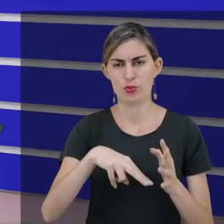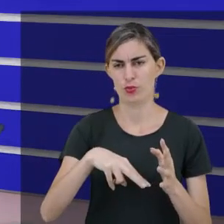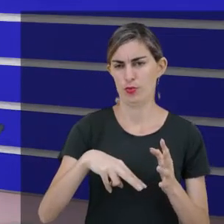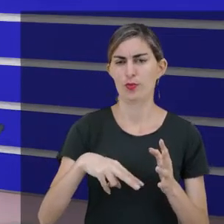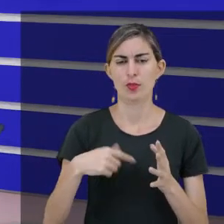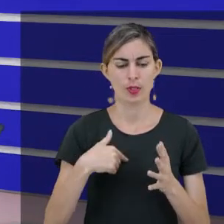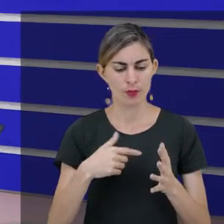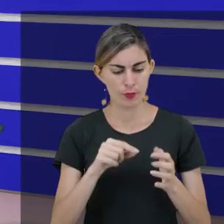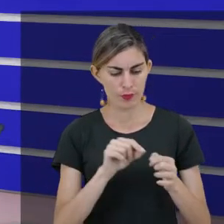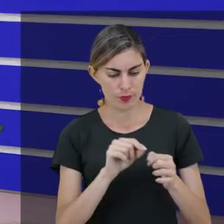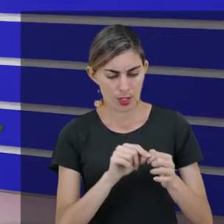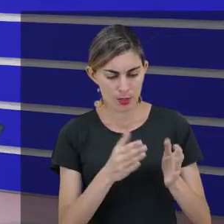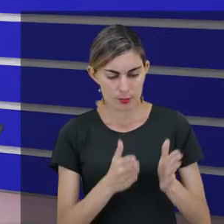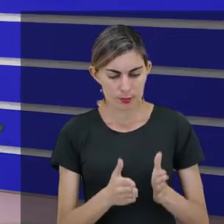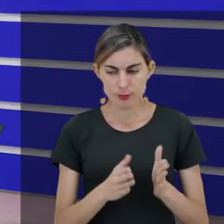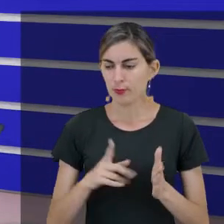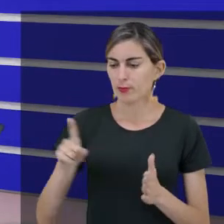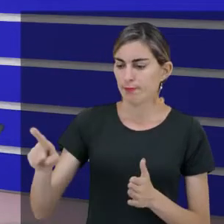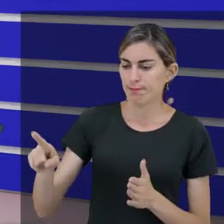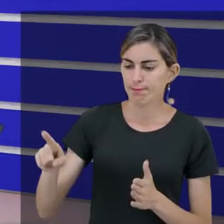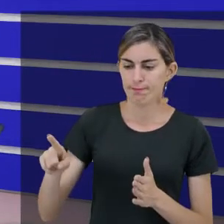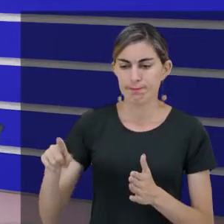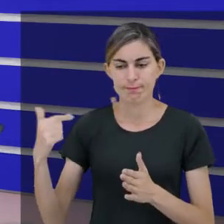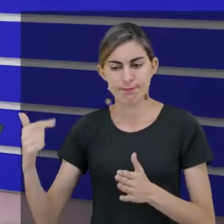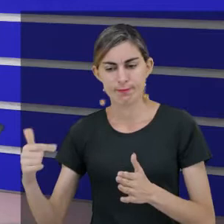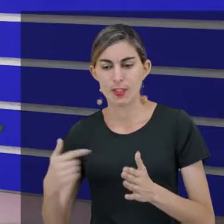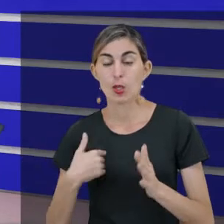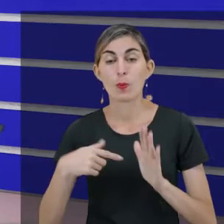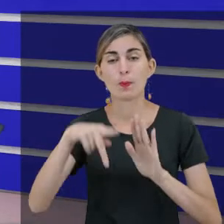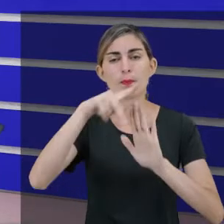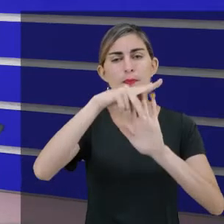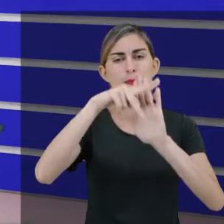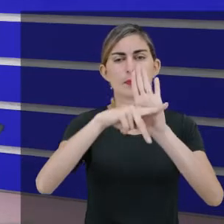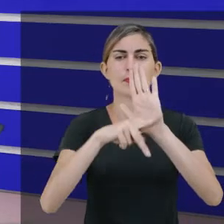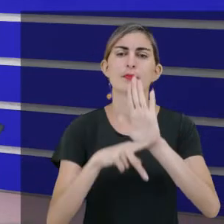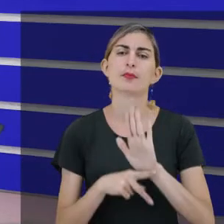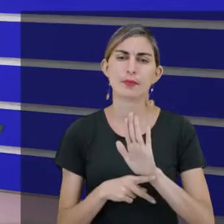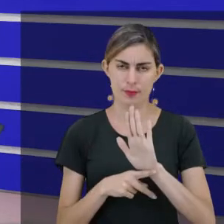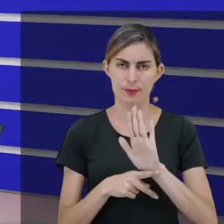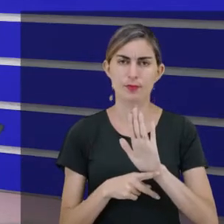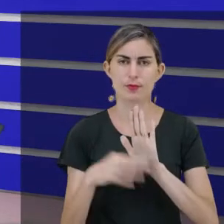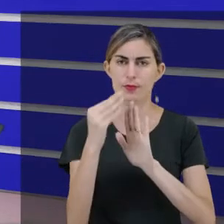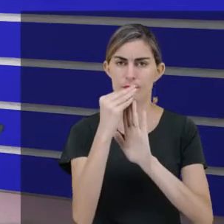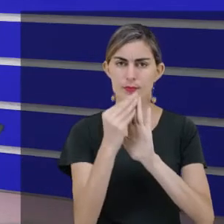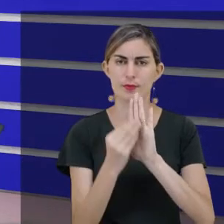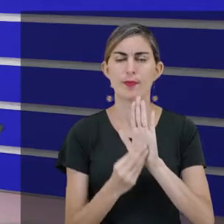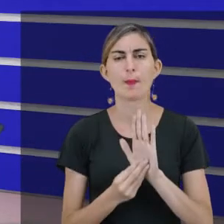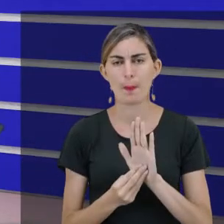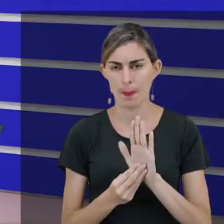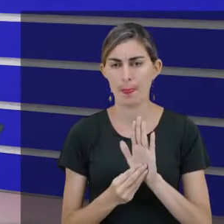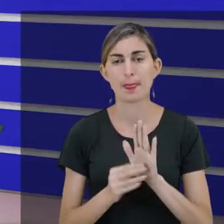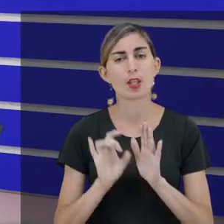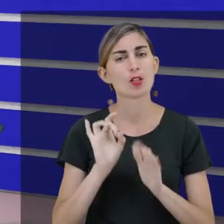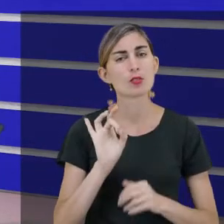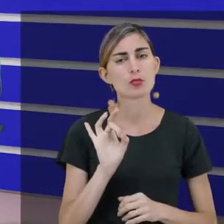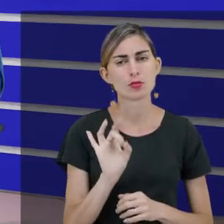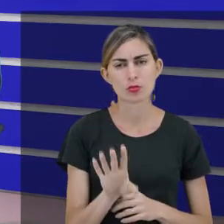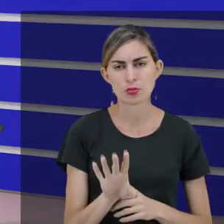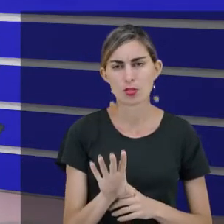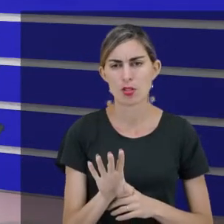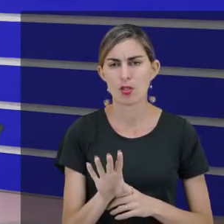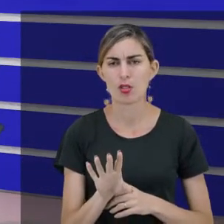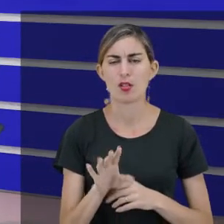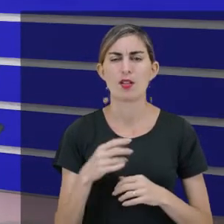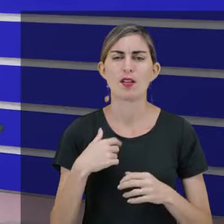onde eu faço ou o que eu deixo de fazer, eu vou fazer um planejamento de implementação desses requisitos. Só que é